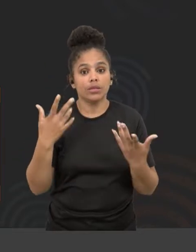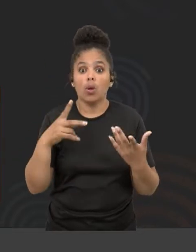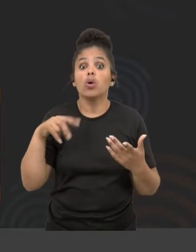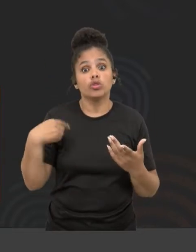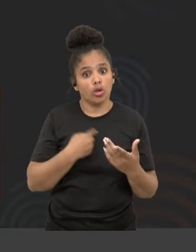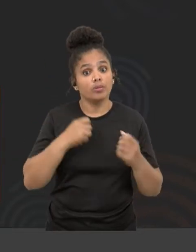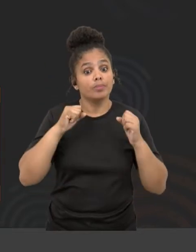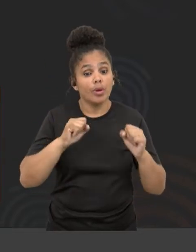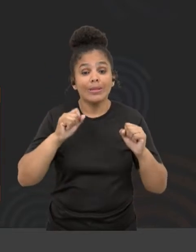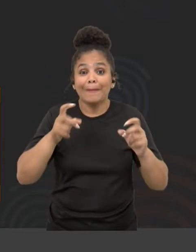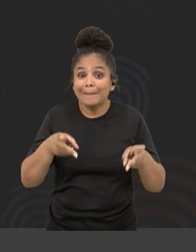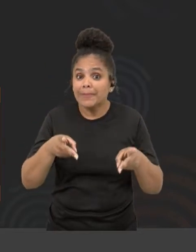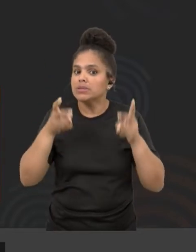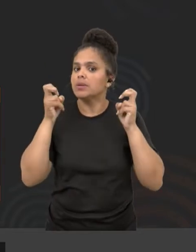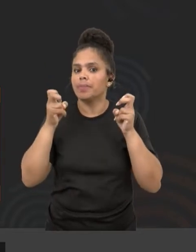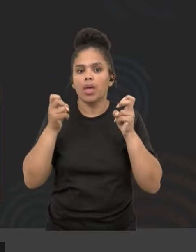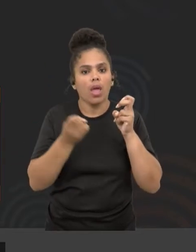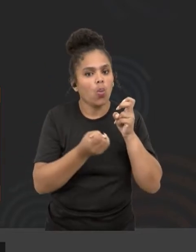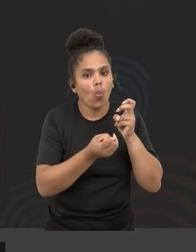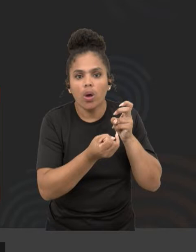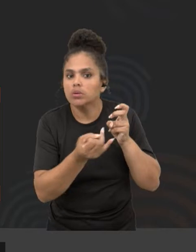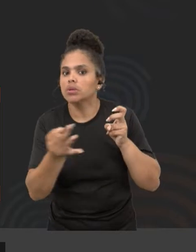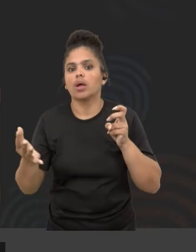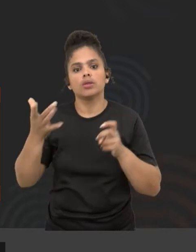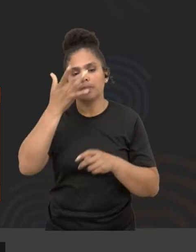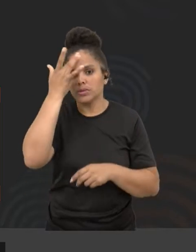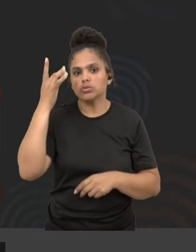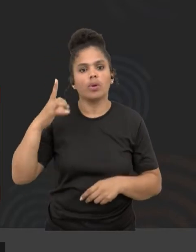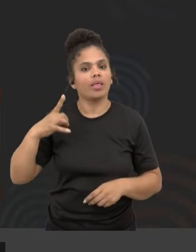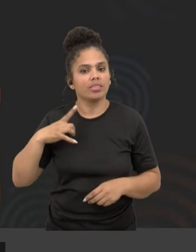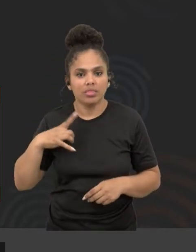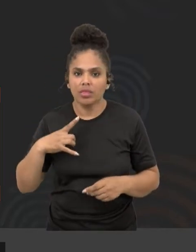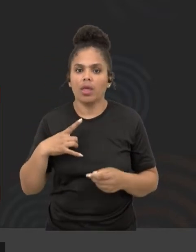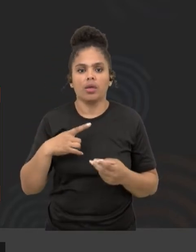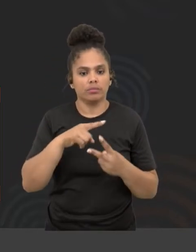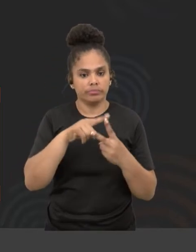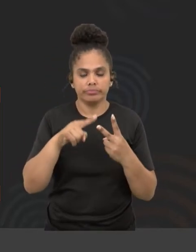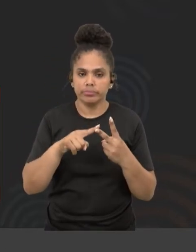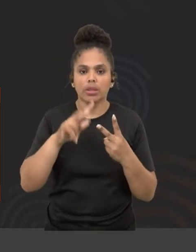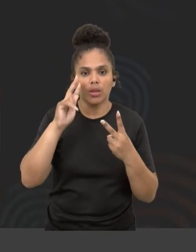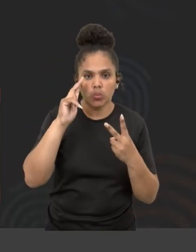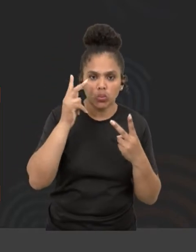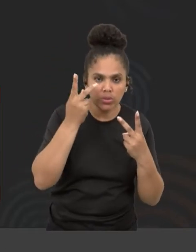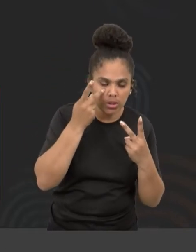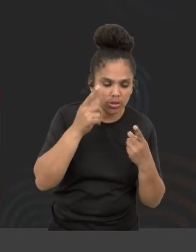perceber o quanto de gente é afetada, né, por essa diversidade